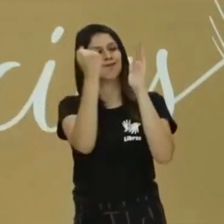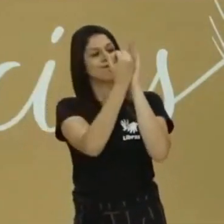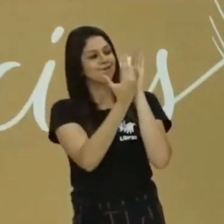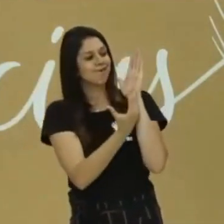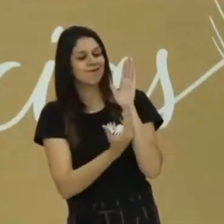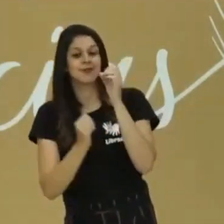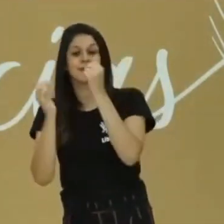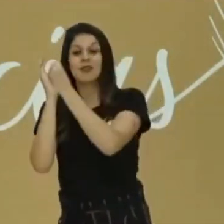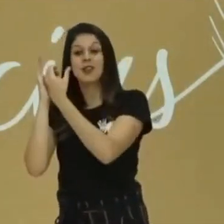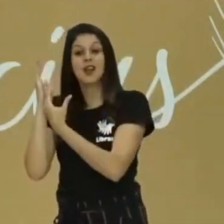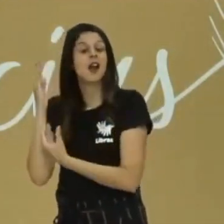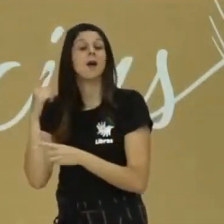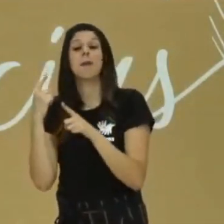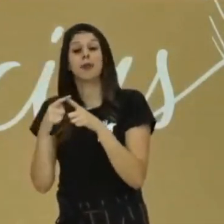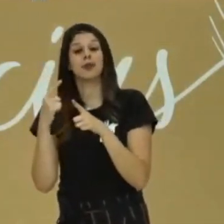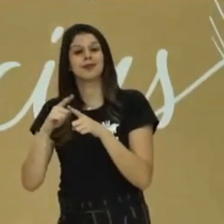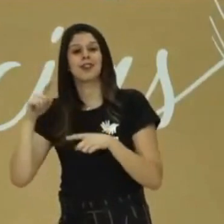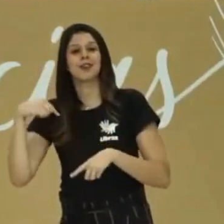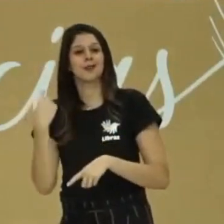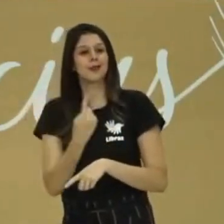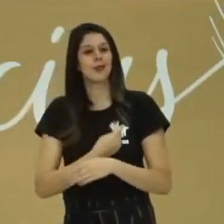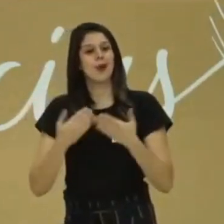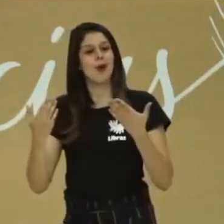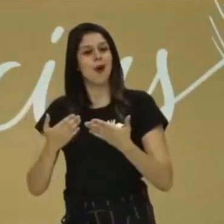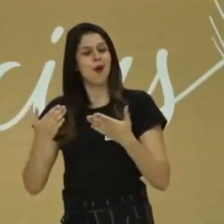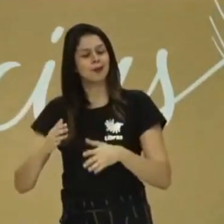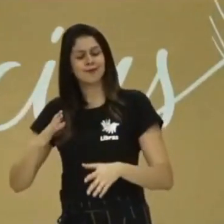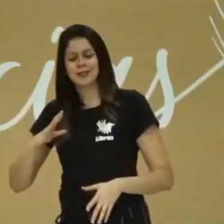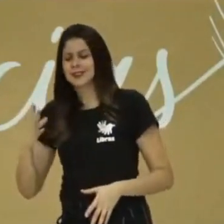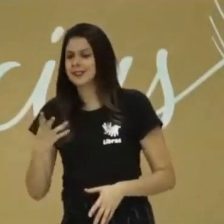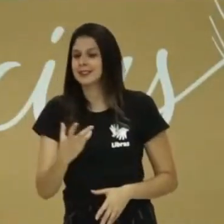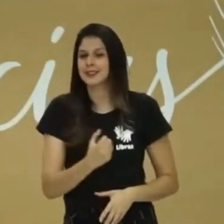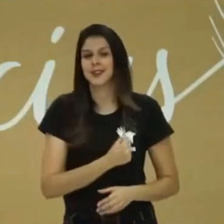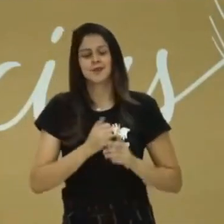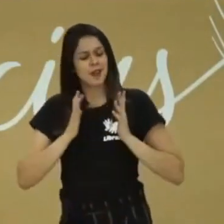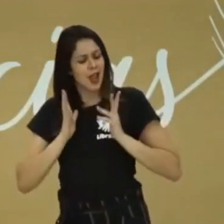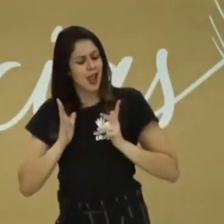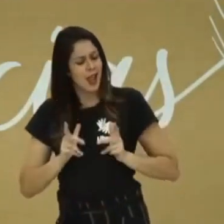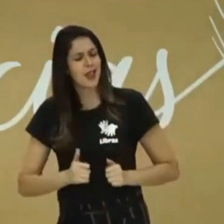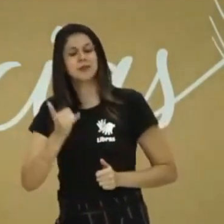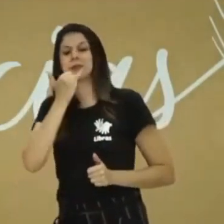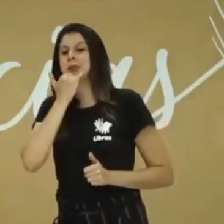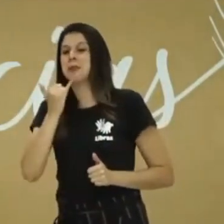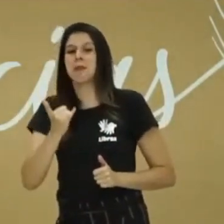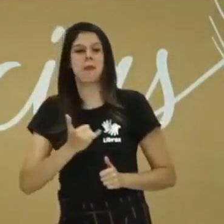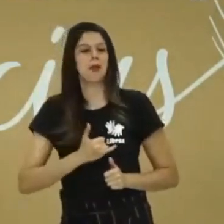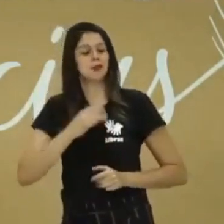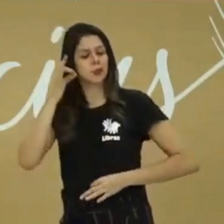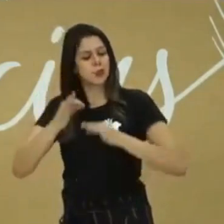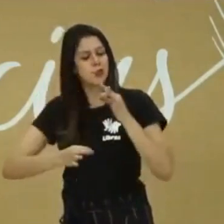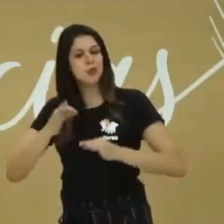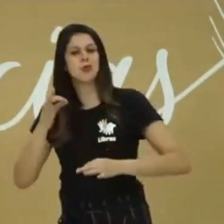sangue na cruz do Calvário para que eu e você fosse uns redimidos e perdoados completamente